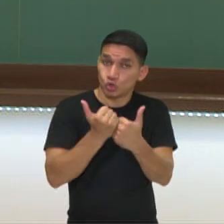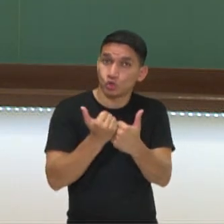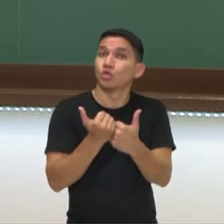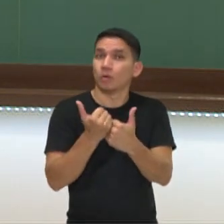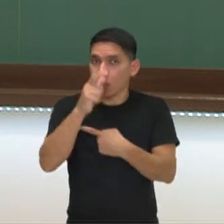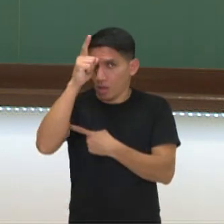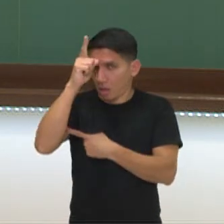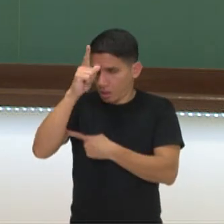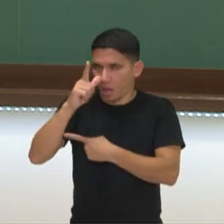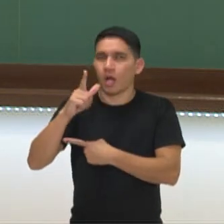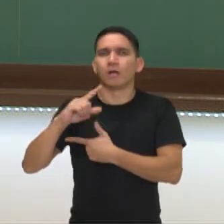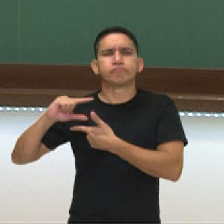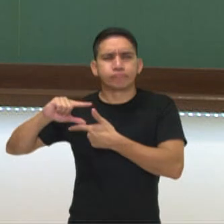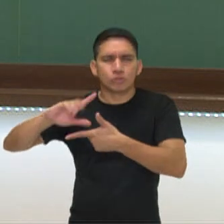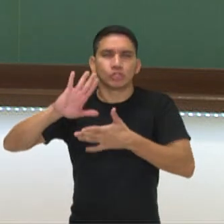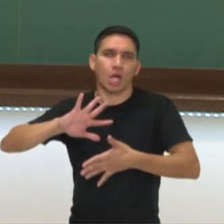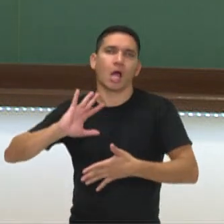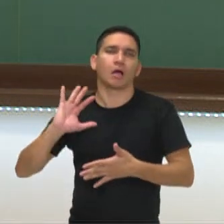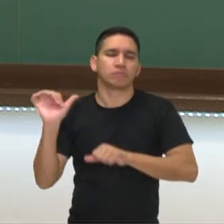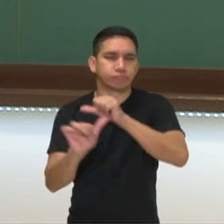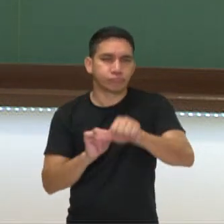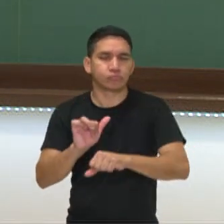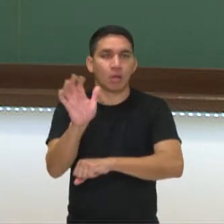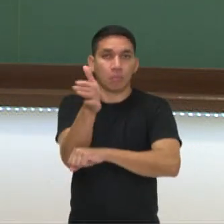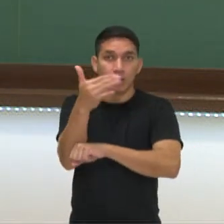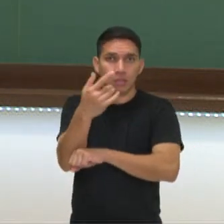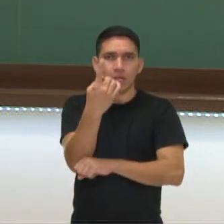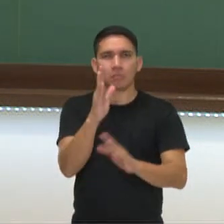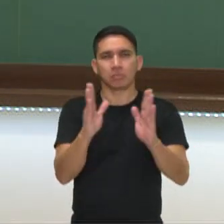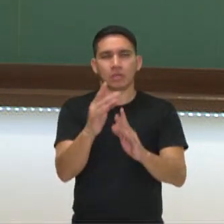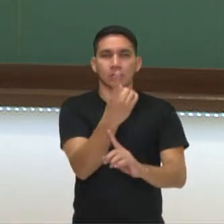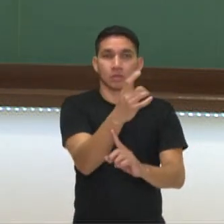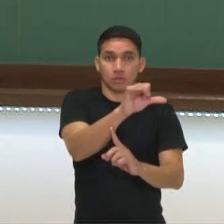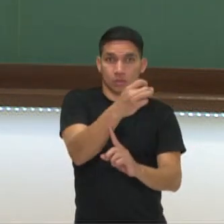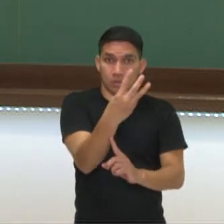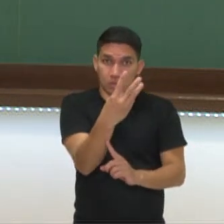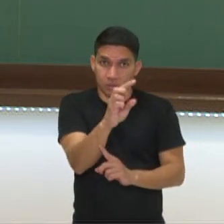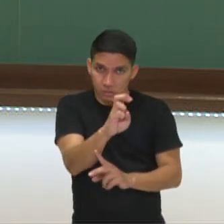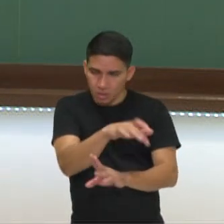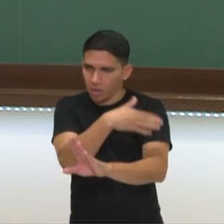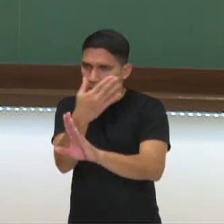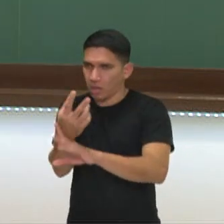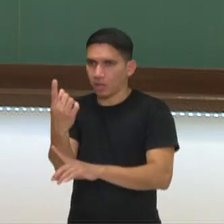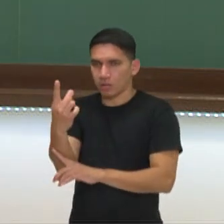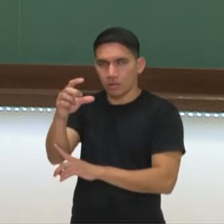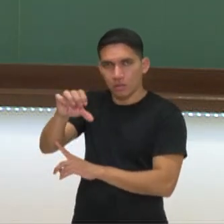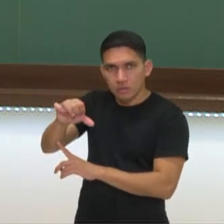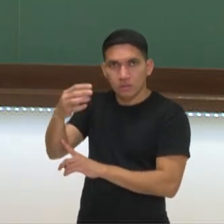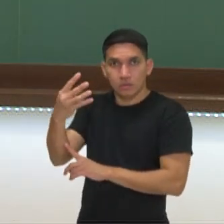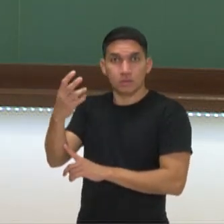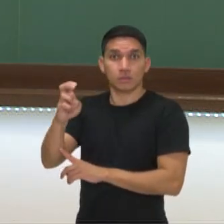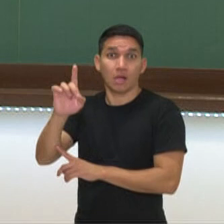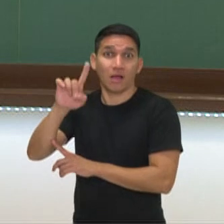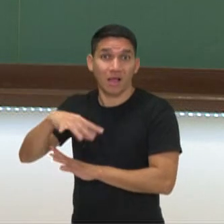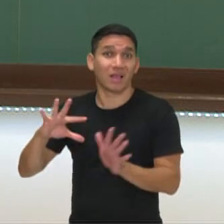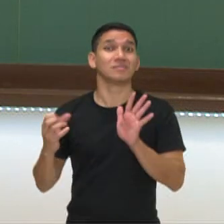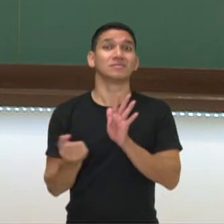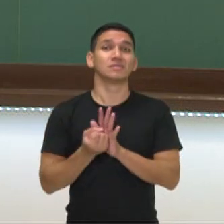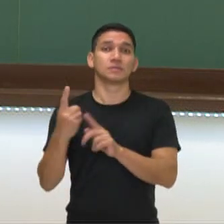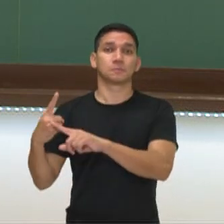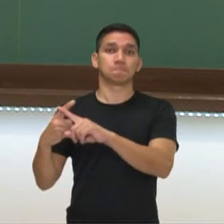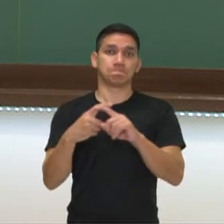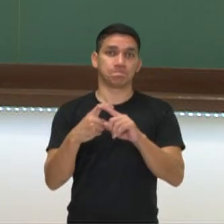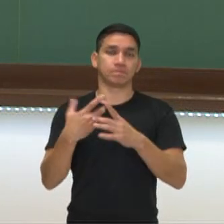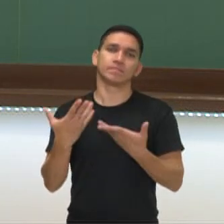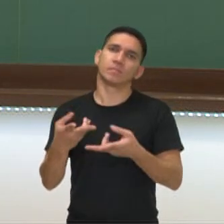como aconteceu na bandeira da Alemanha, que entre 1935 e 1945 era o símbolo do nazismo.